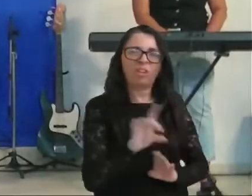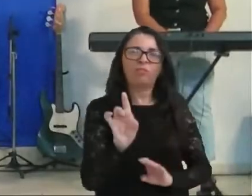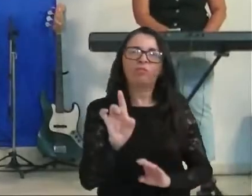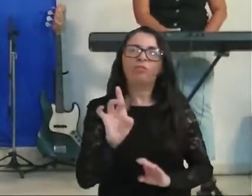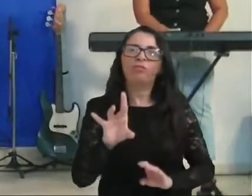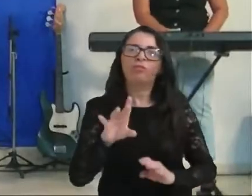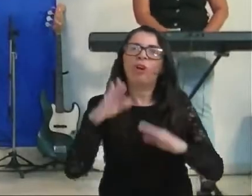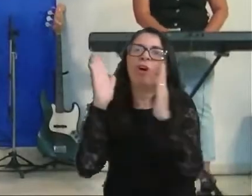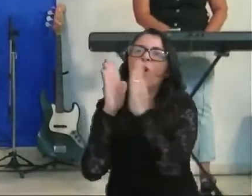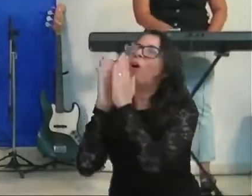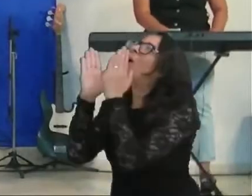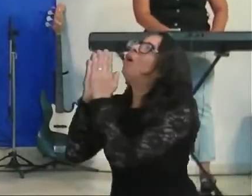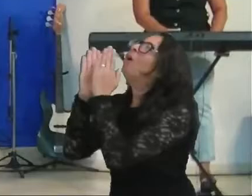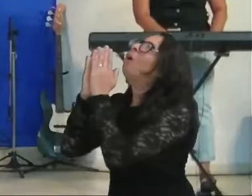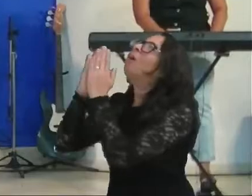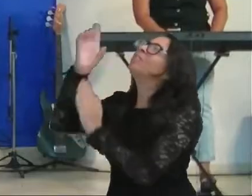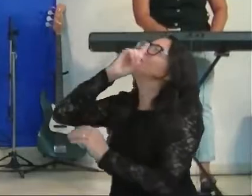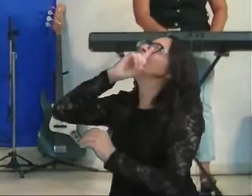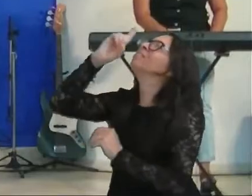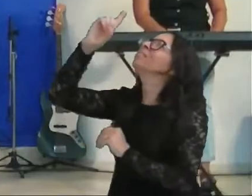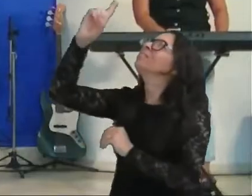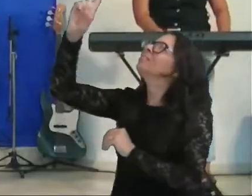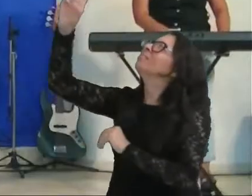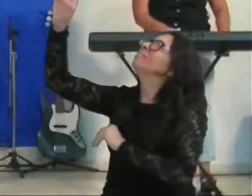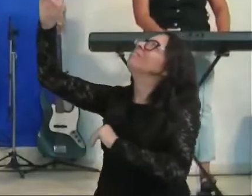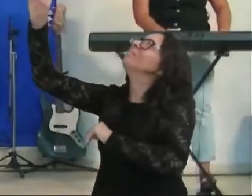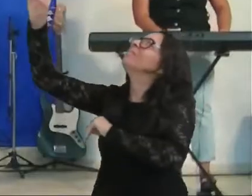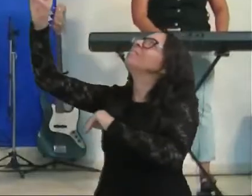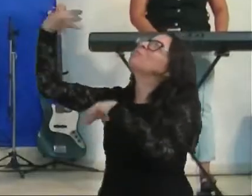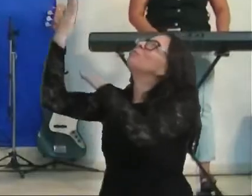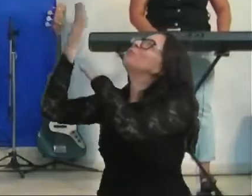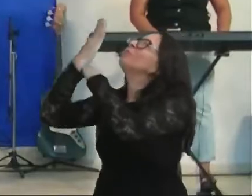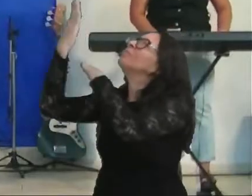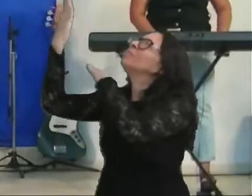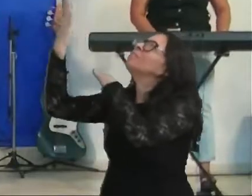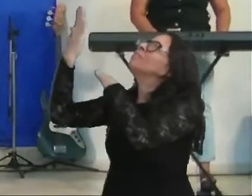Com ousadia vou mover o